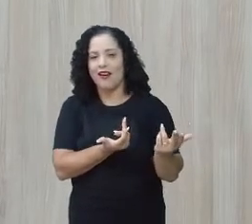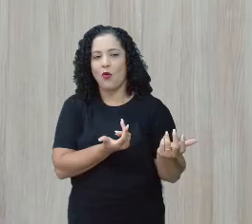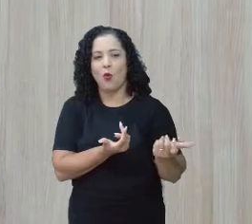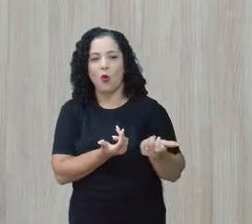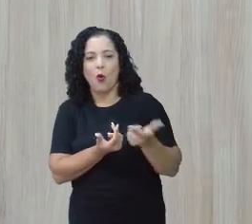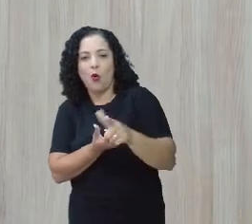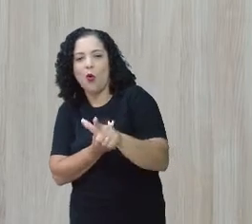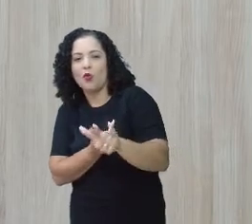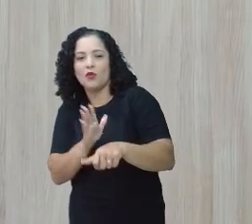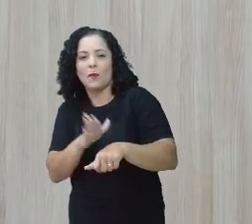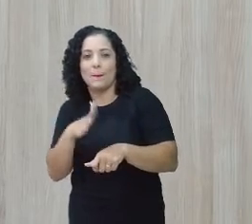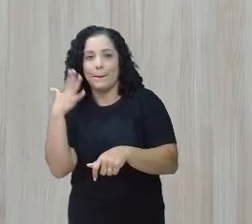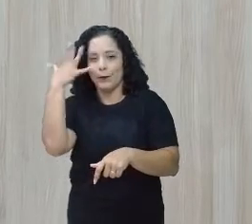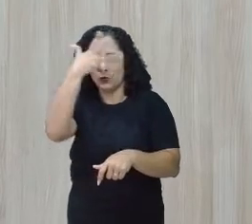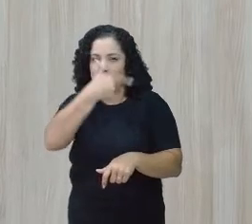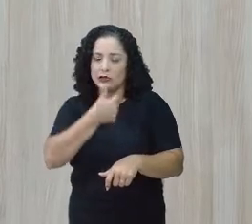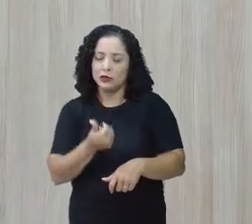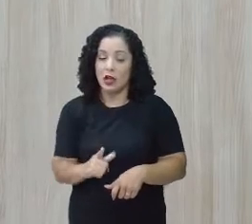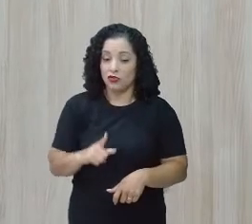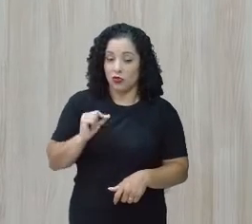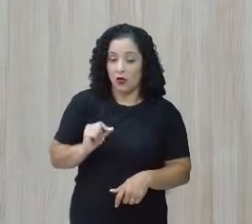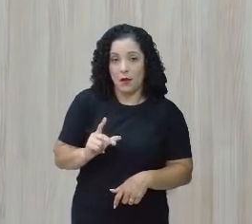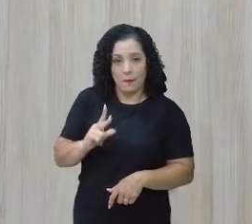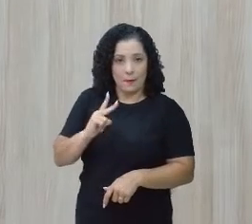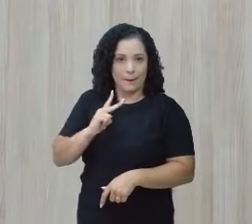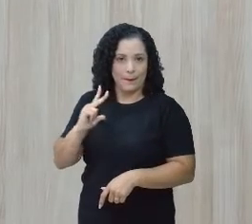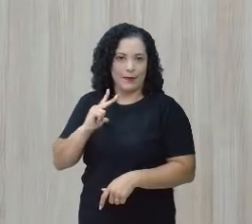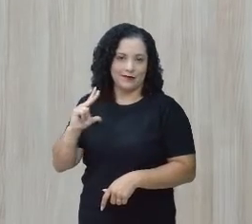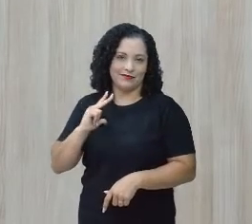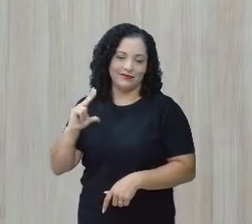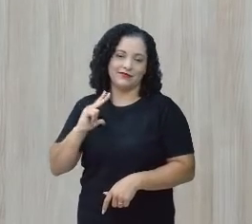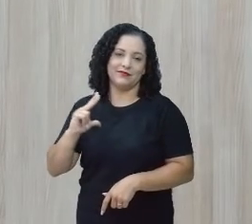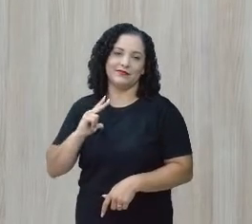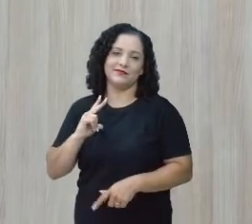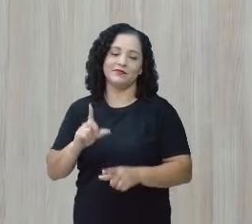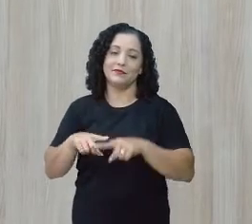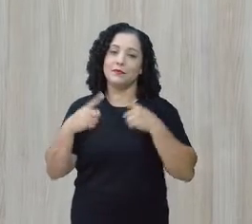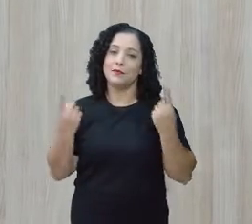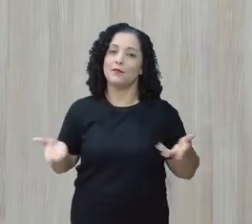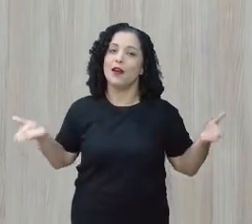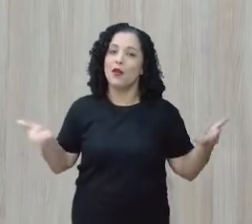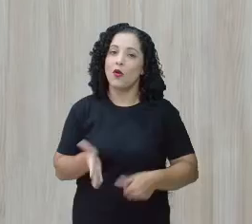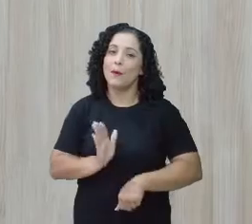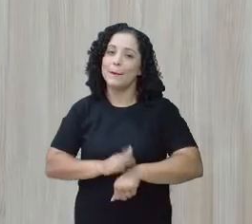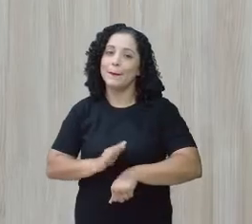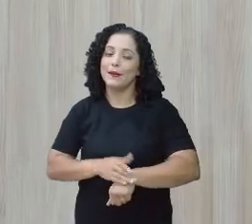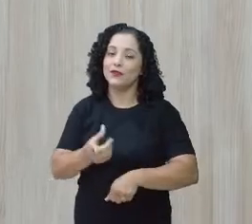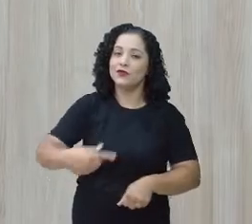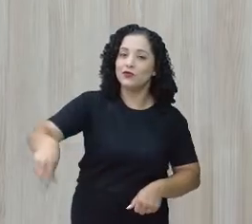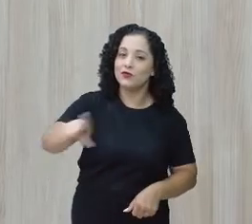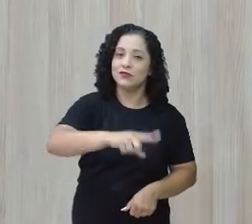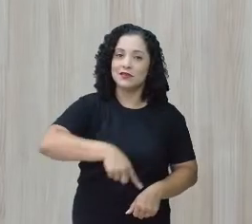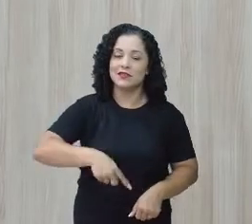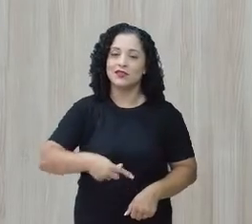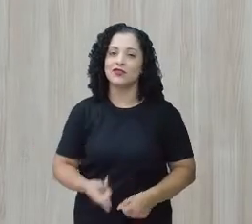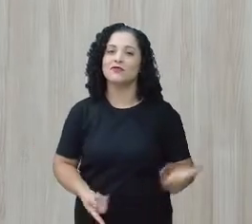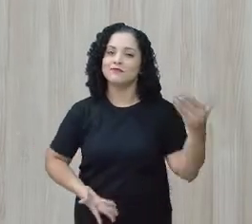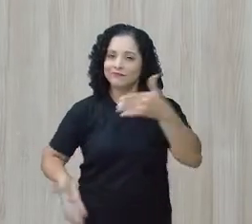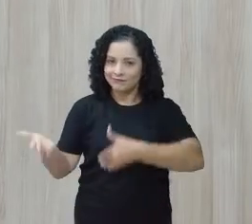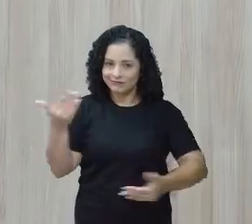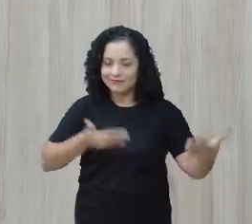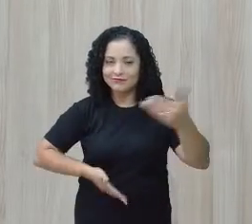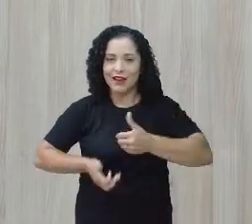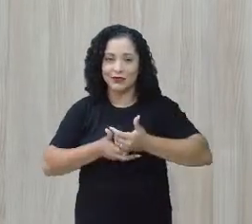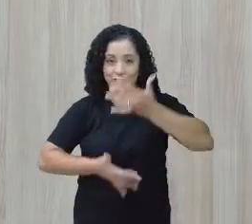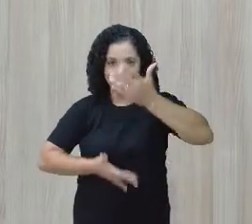bonito, que aí a questão aí é de preferência. Mas vamos lá. Vamos agora, é um momento que vocês vão começar já a interagir aí